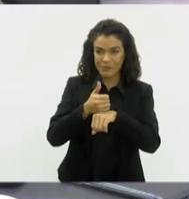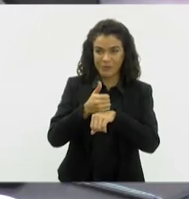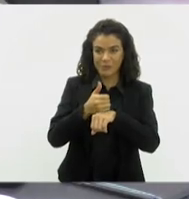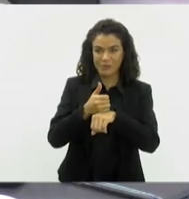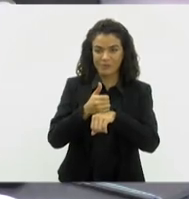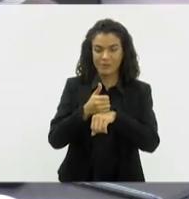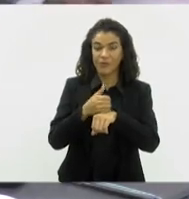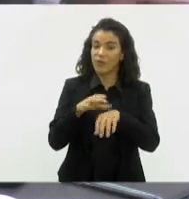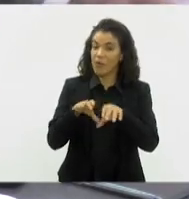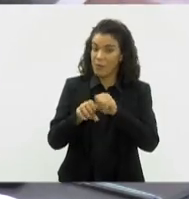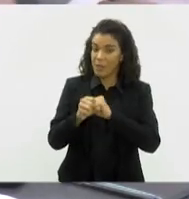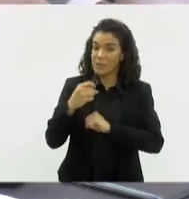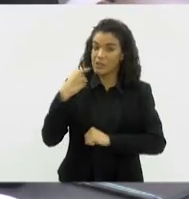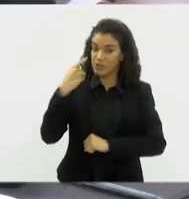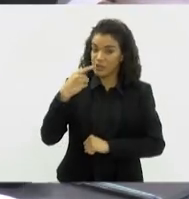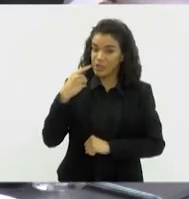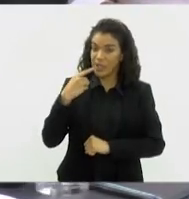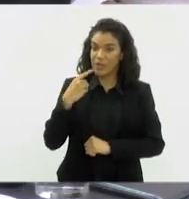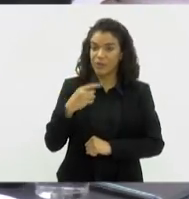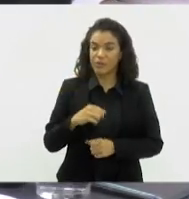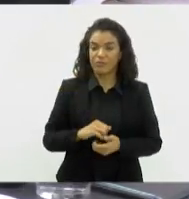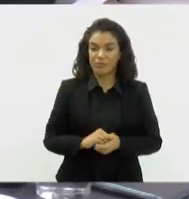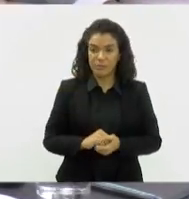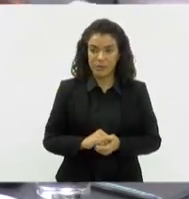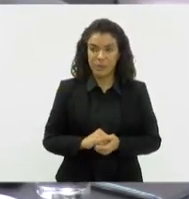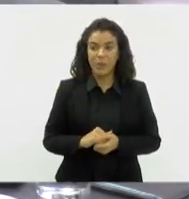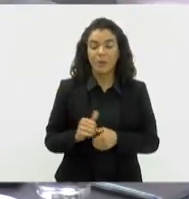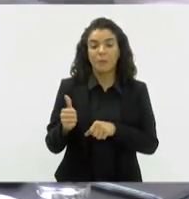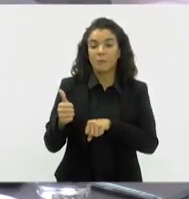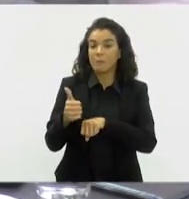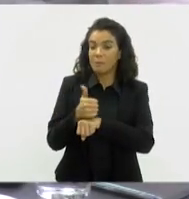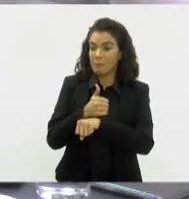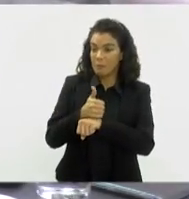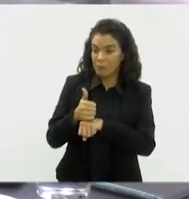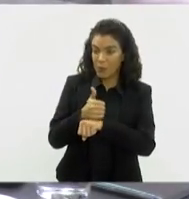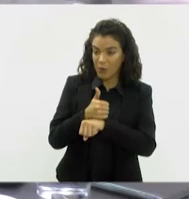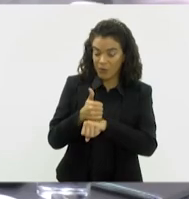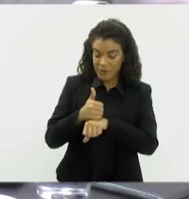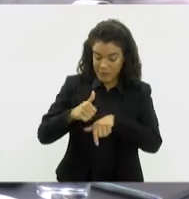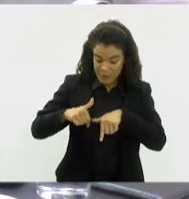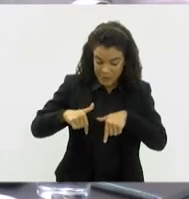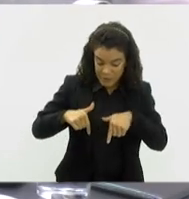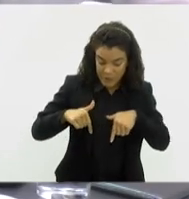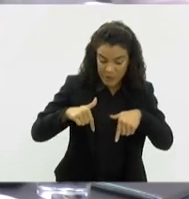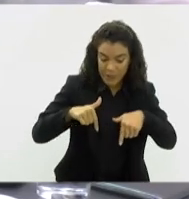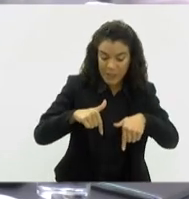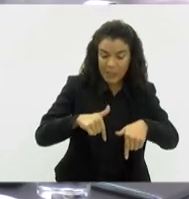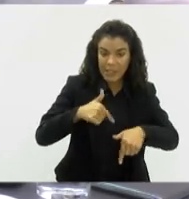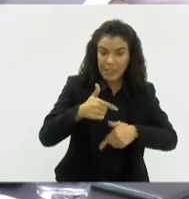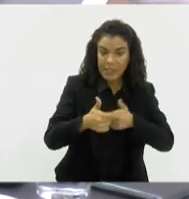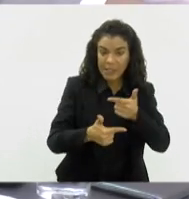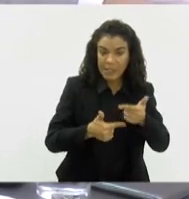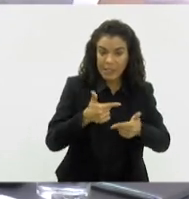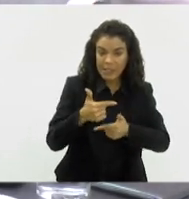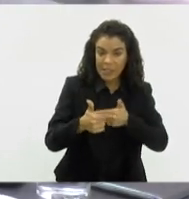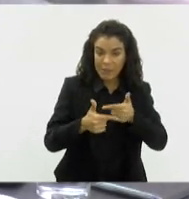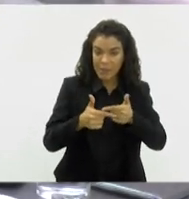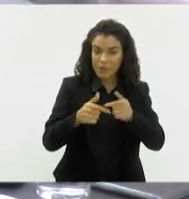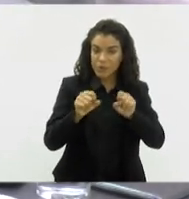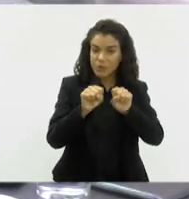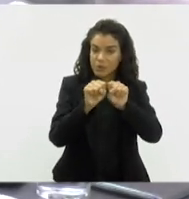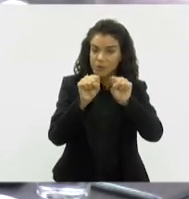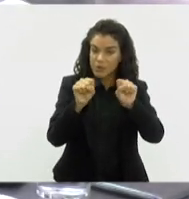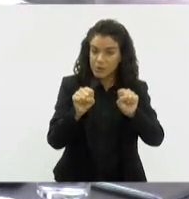Dani, o requisito é claro, profissionais que atuem no sistema